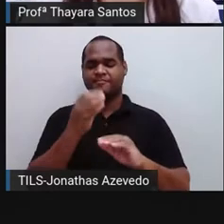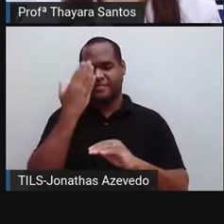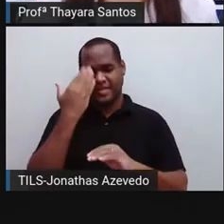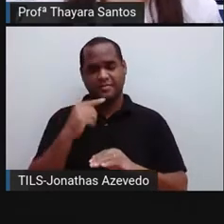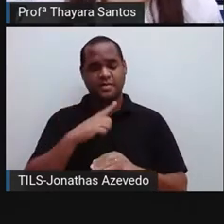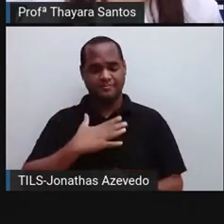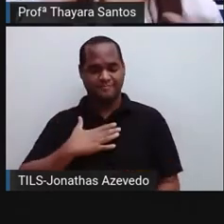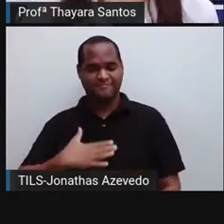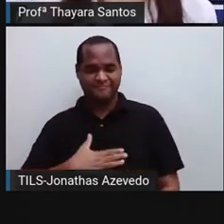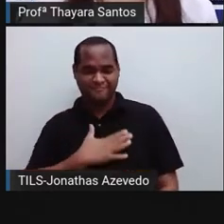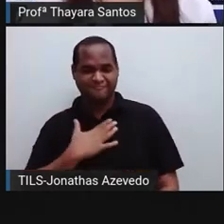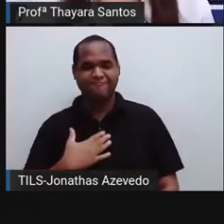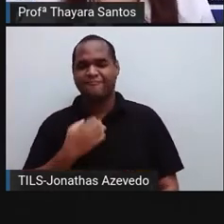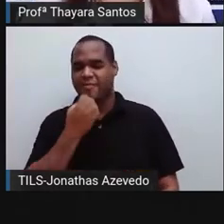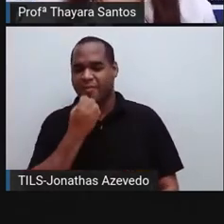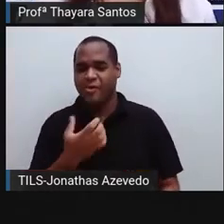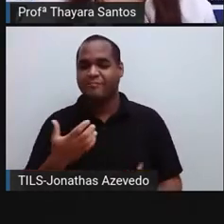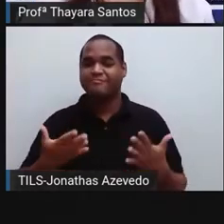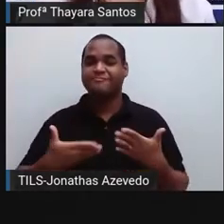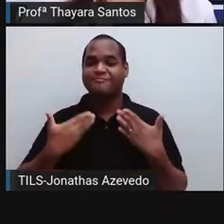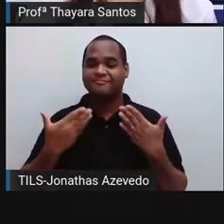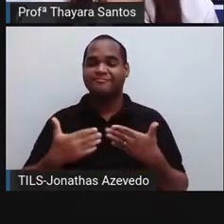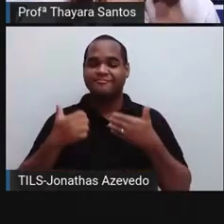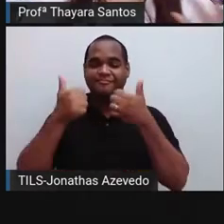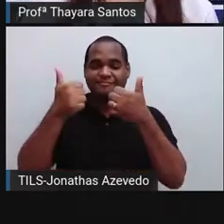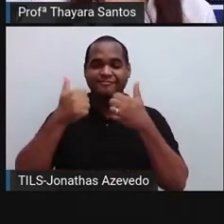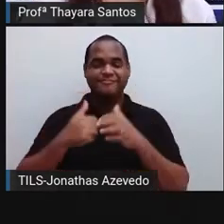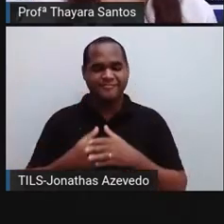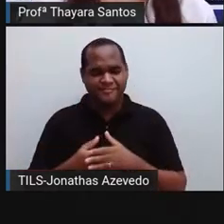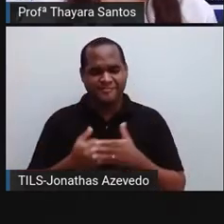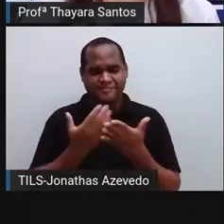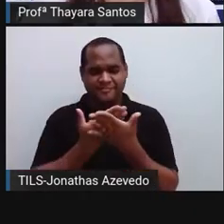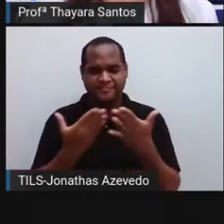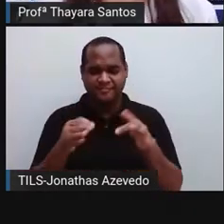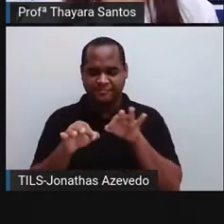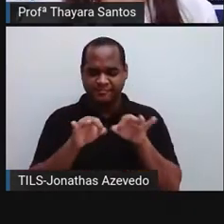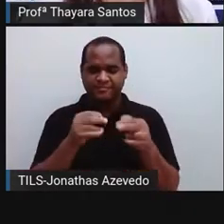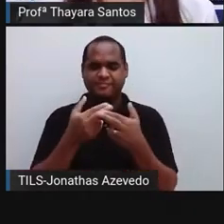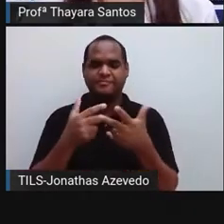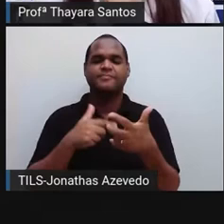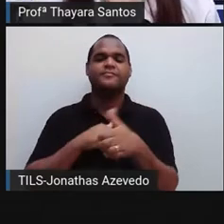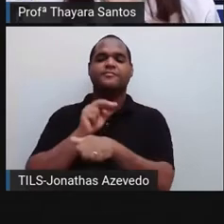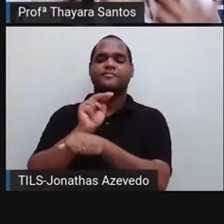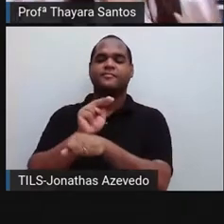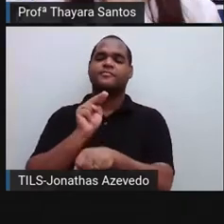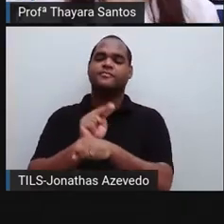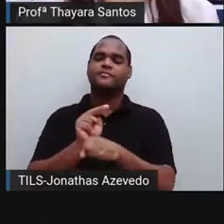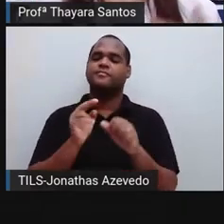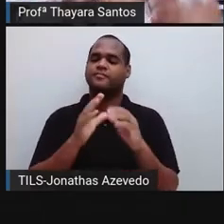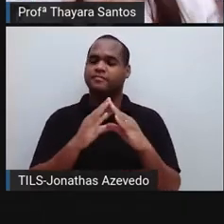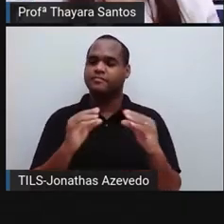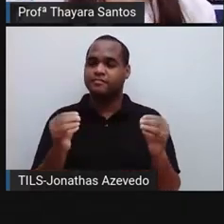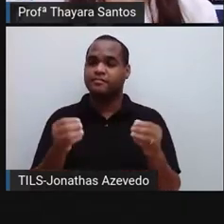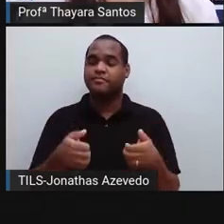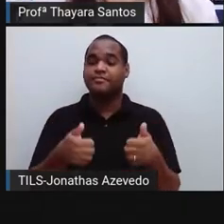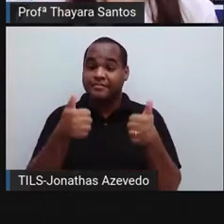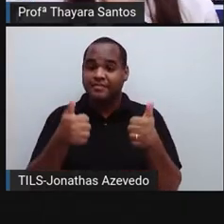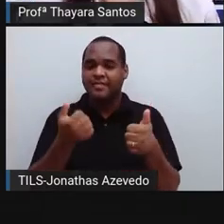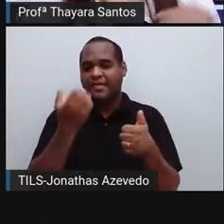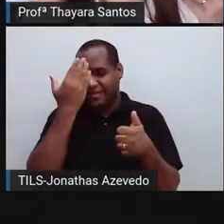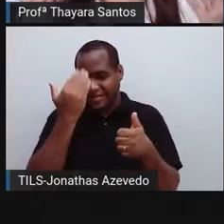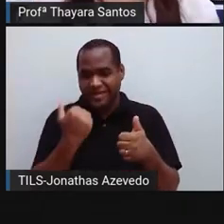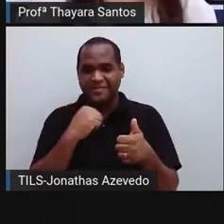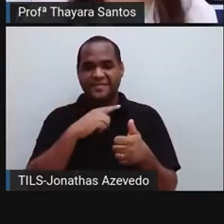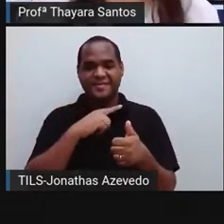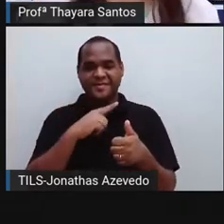prazer enorme, uma alegria para a gente ter vocês aqui, porque tudo é preparado com muito carinho para vocês. Então, quando a gente sabe que vocês estão aí do outro lado, que